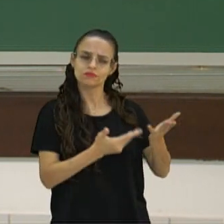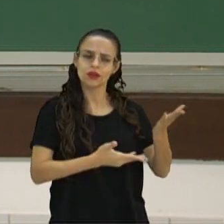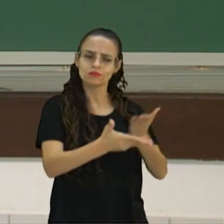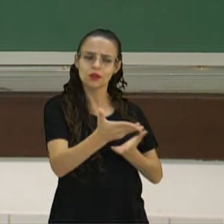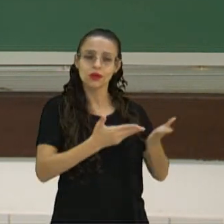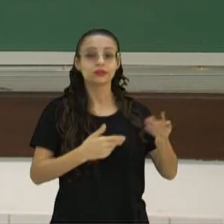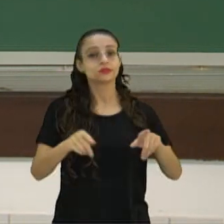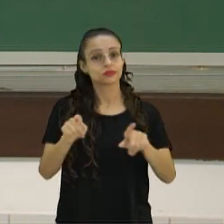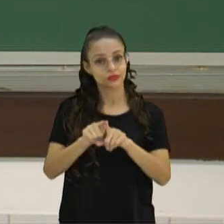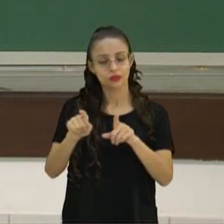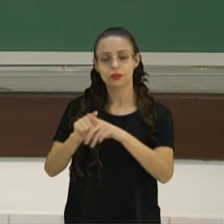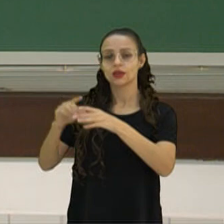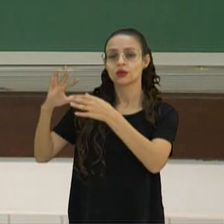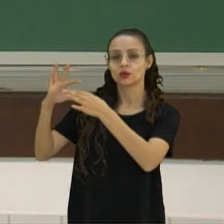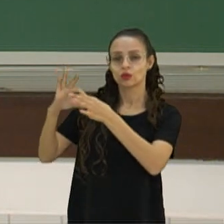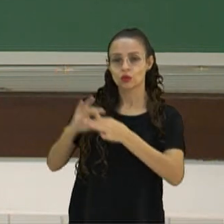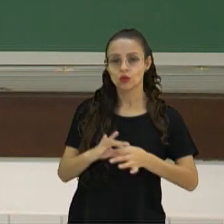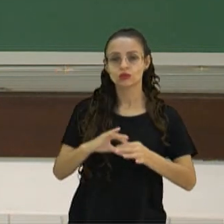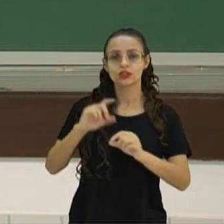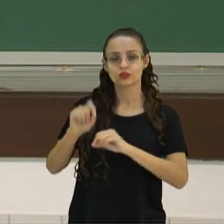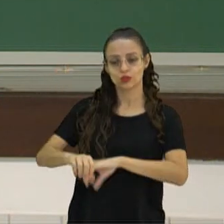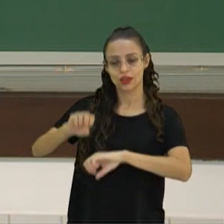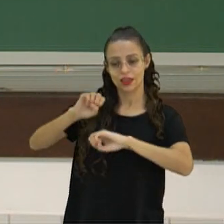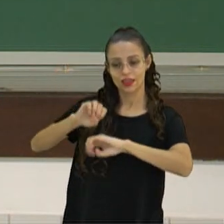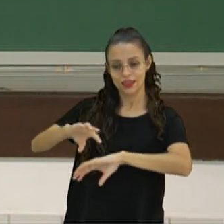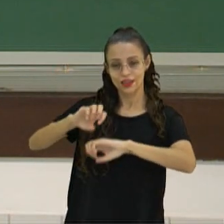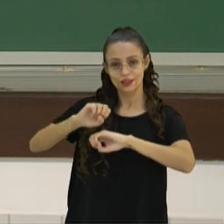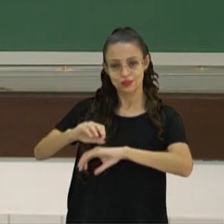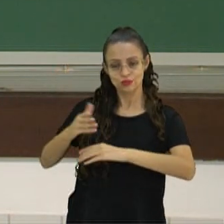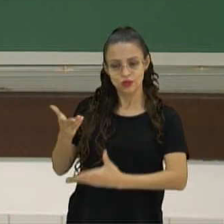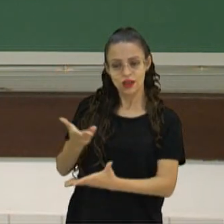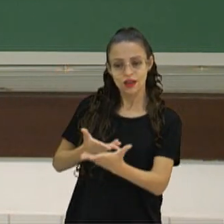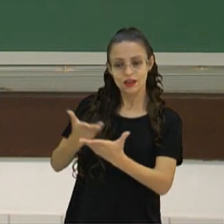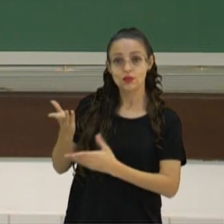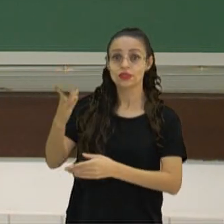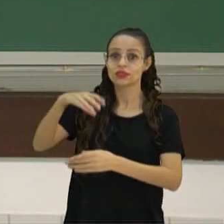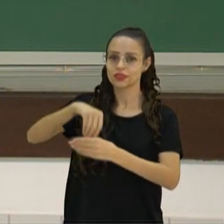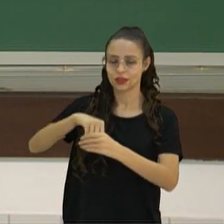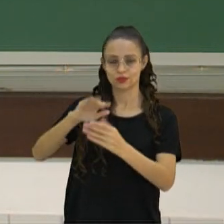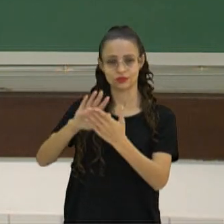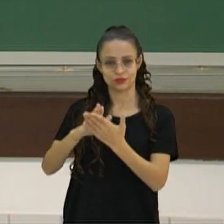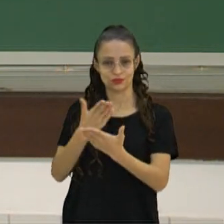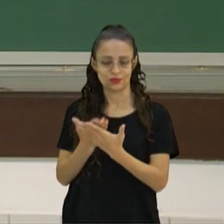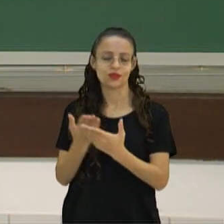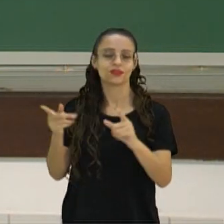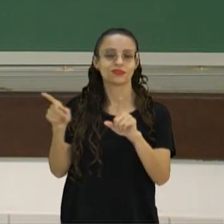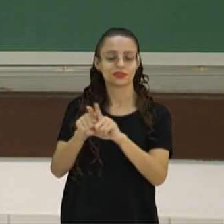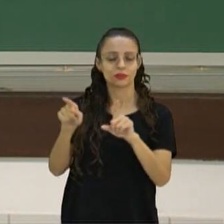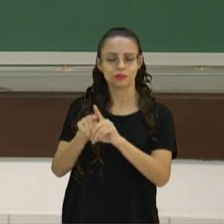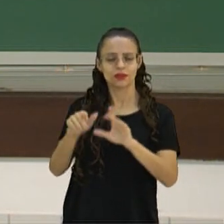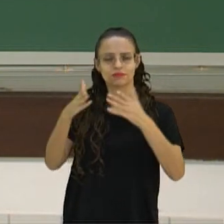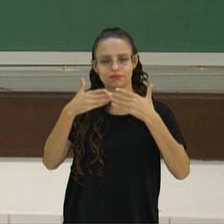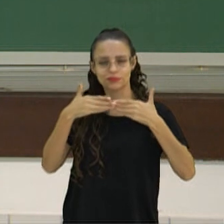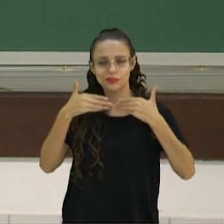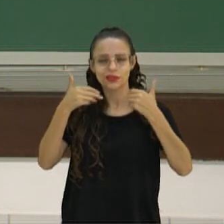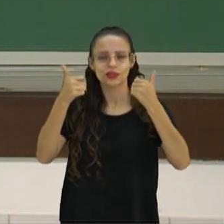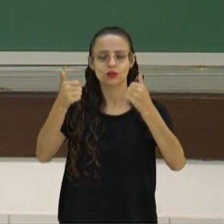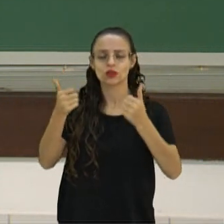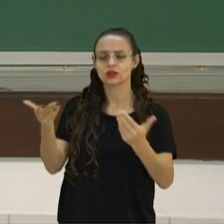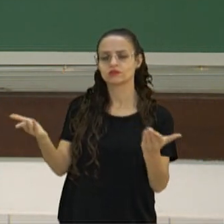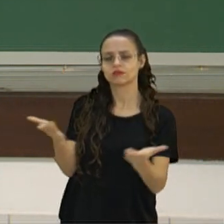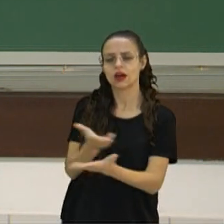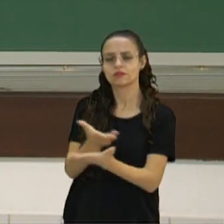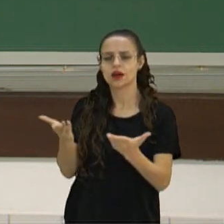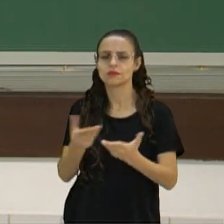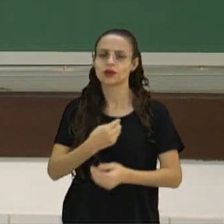assim também como contexto com o cunho educacional, né, utilizado dentro das escolas também para estar melhorando aí o convívio